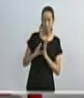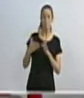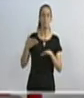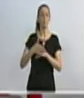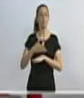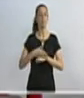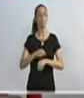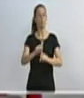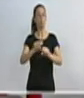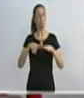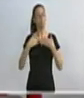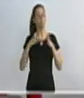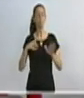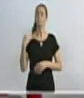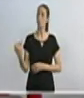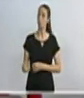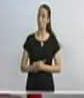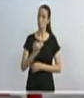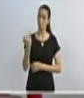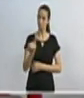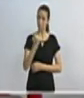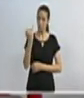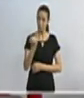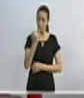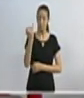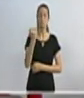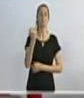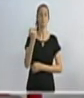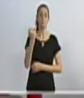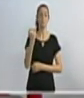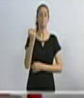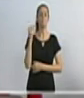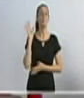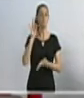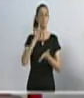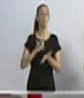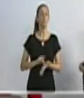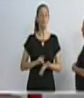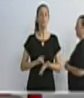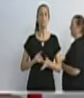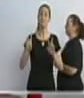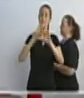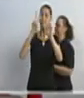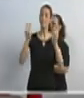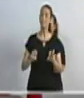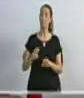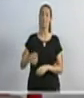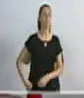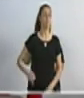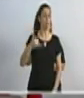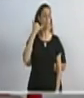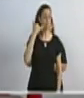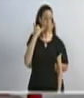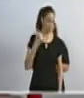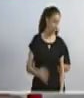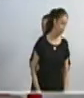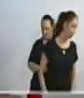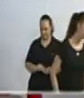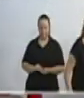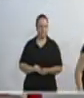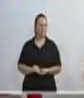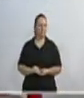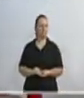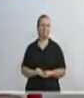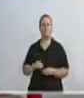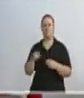participando de uma audiência pública importante, nós podemos dizer que esse tema telefonia é um tema nacional, não é mais